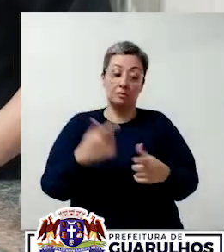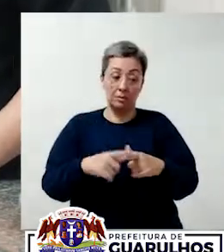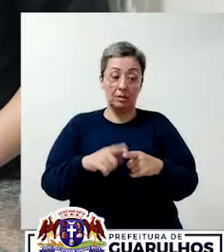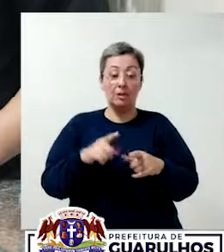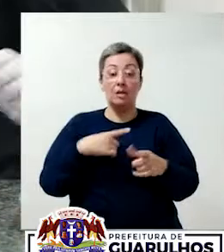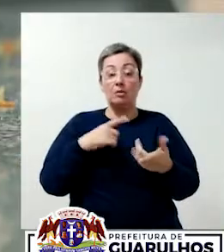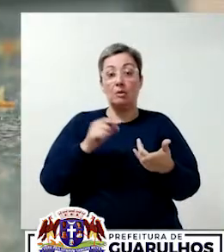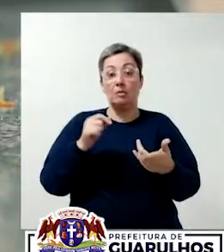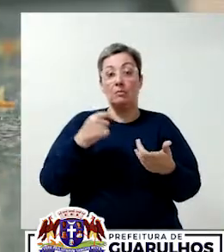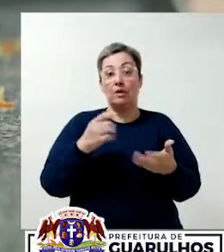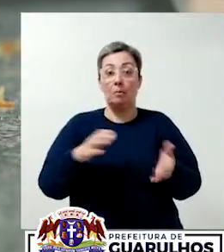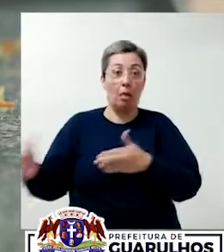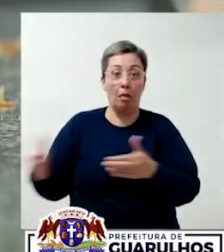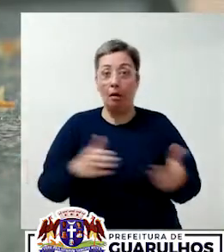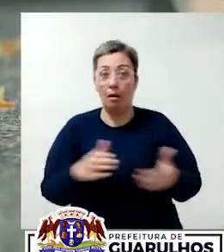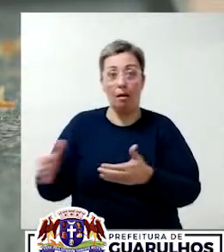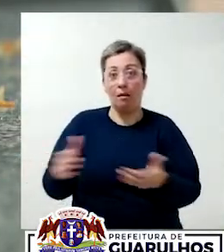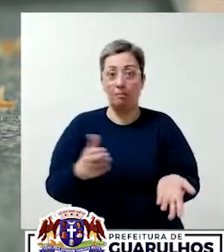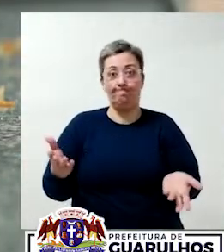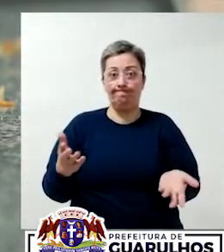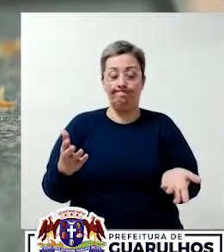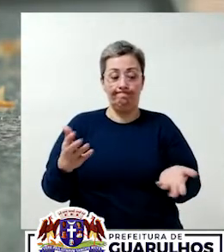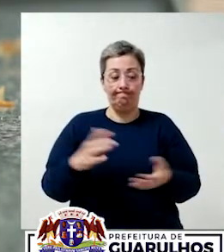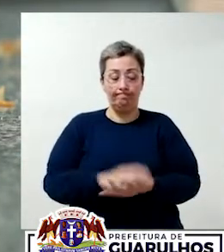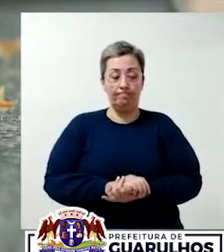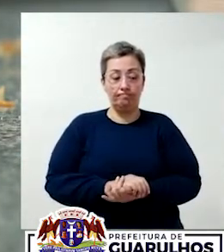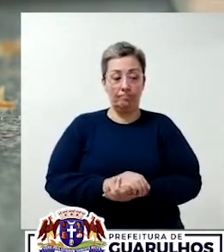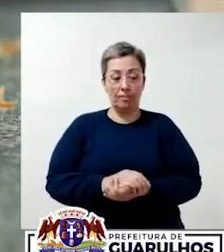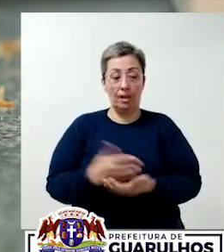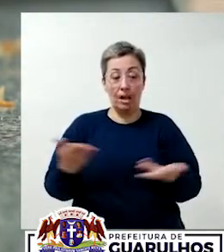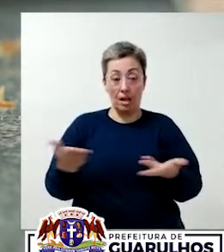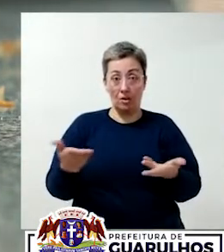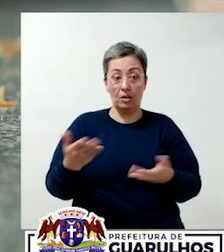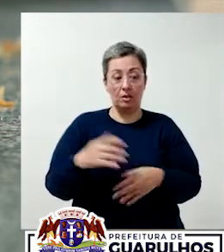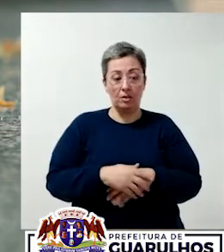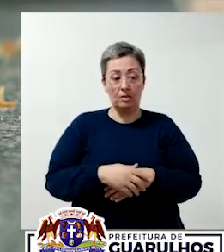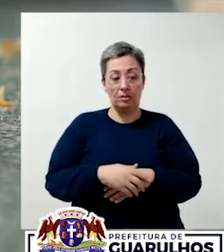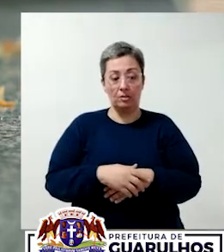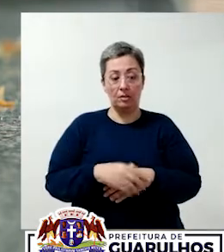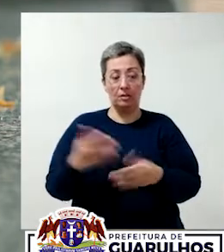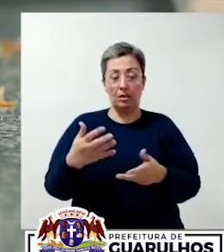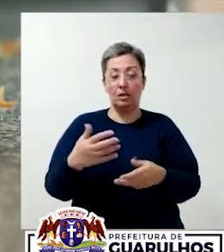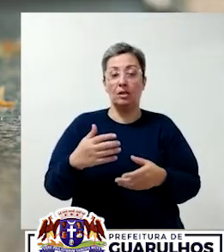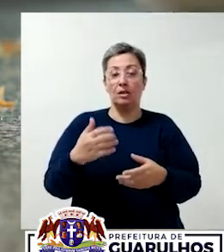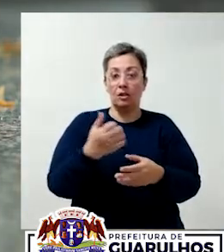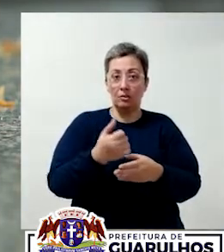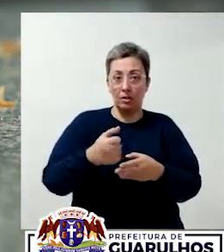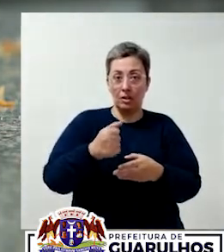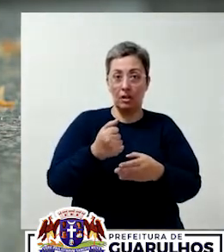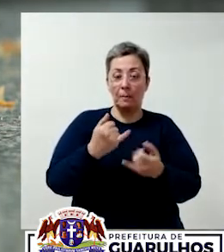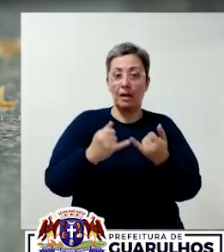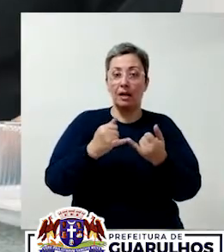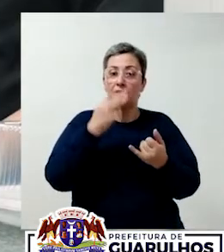esse bolo já na própria embalagem. Isso facilita bastante. Isso faz com que vocês não fiquem transportando o bolo de um lado para o